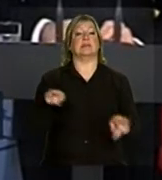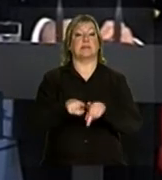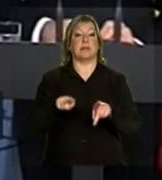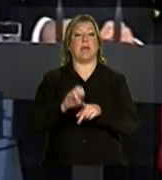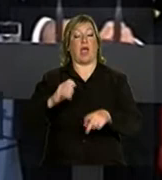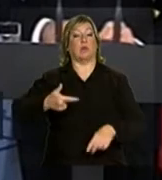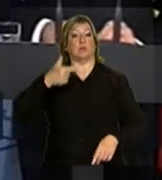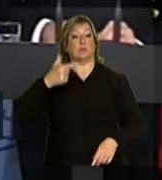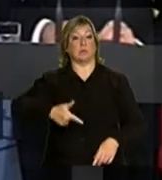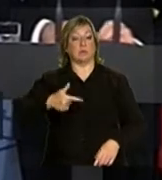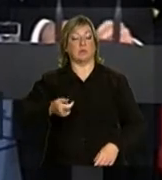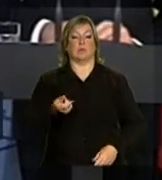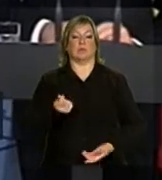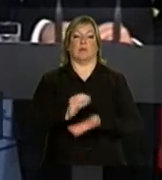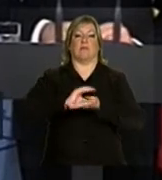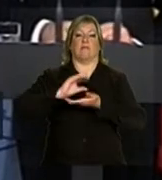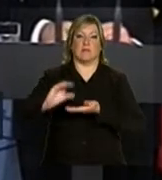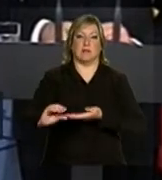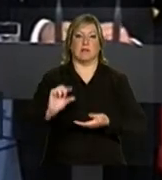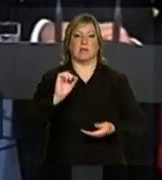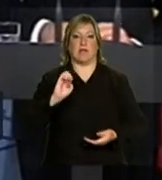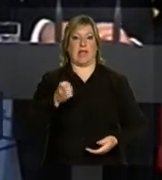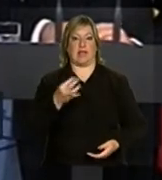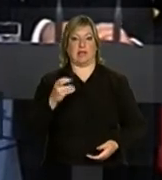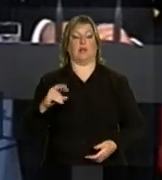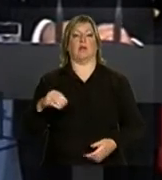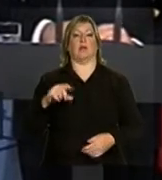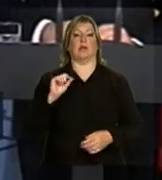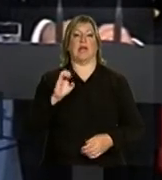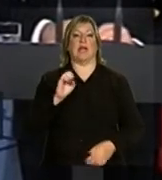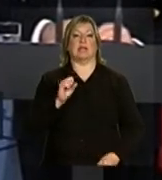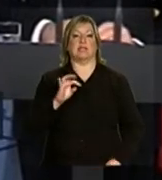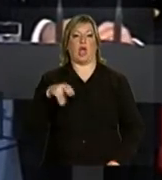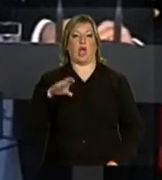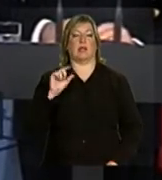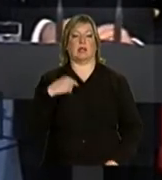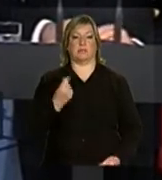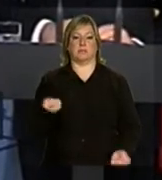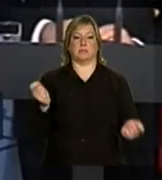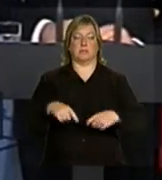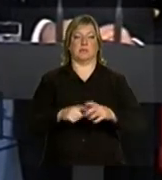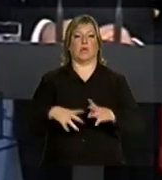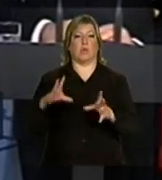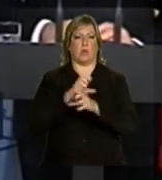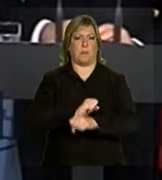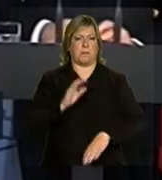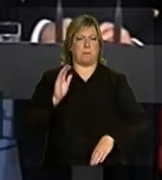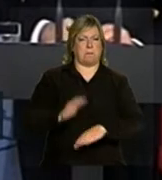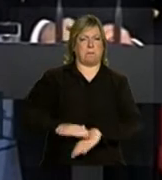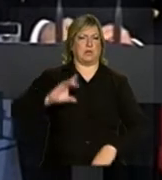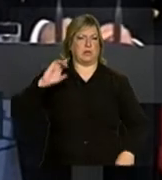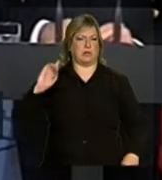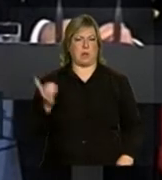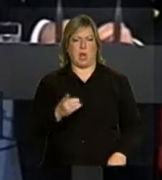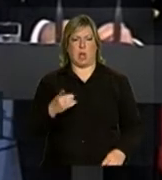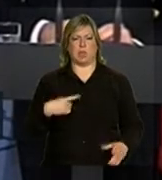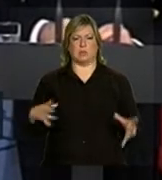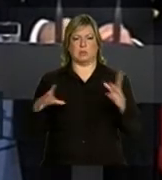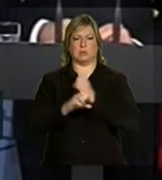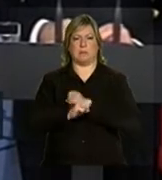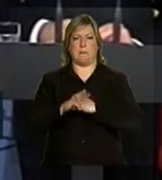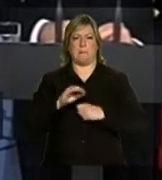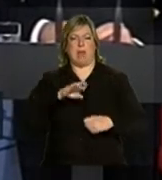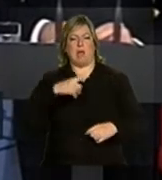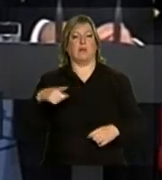Brasil, com um estoque de capital em torno de US$ 85 bilhões, aplicados em setores estratégicos para